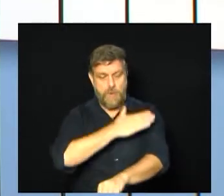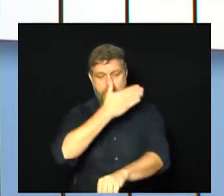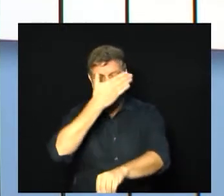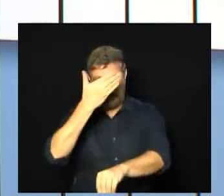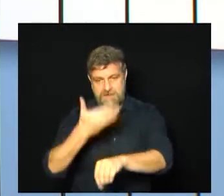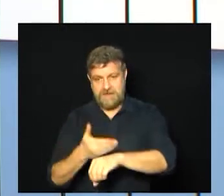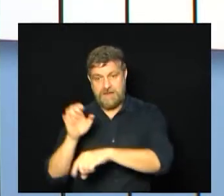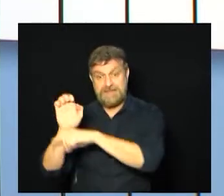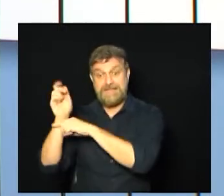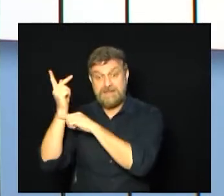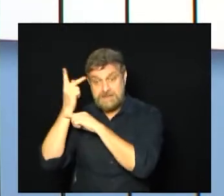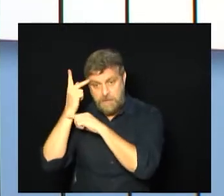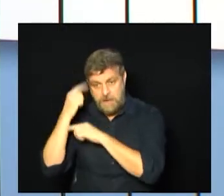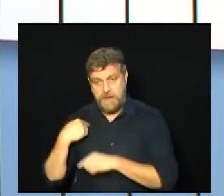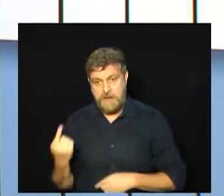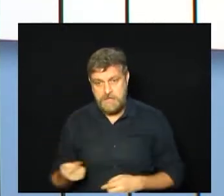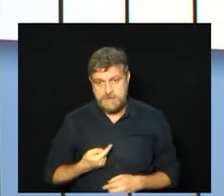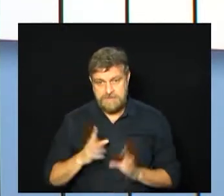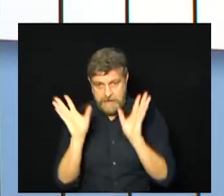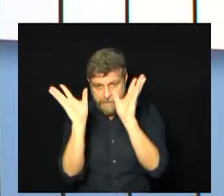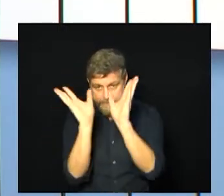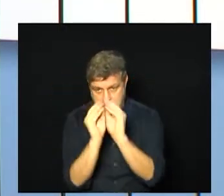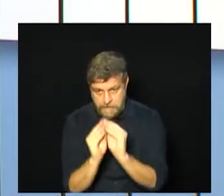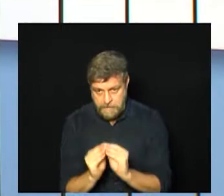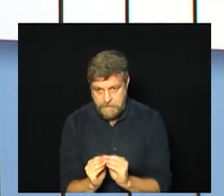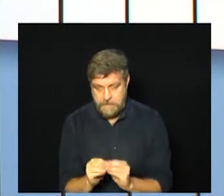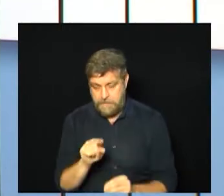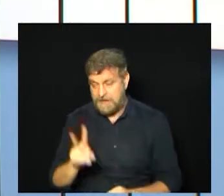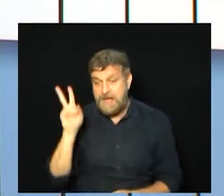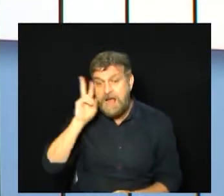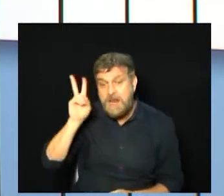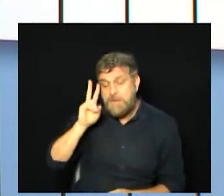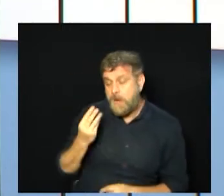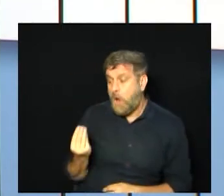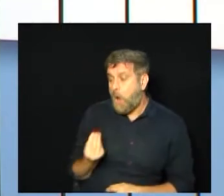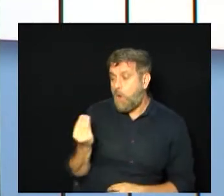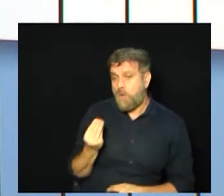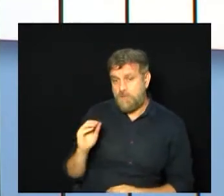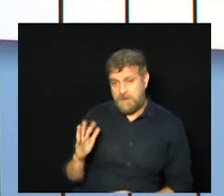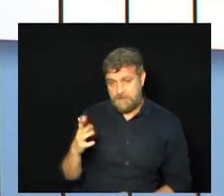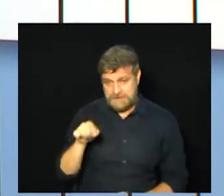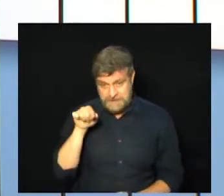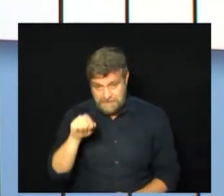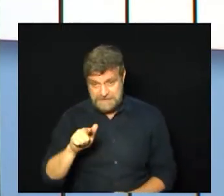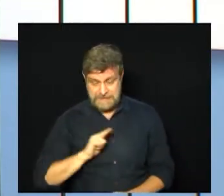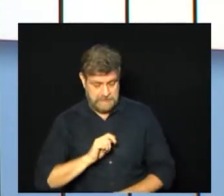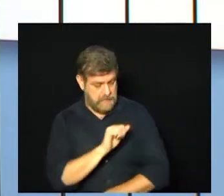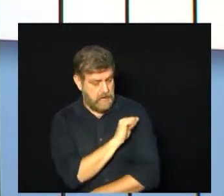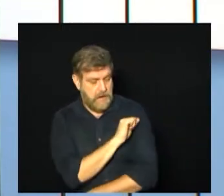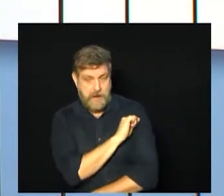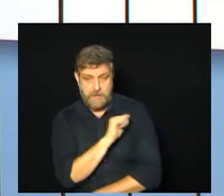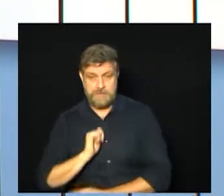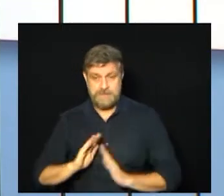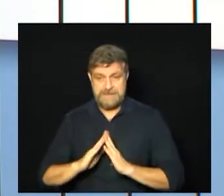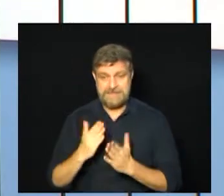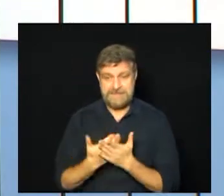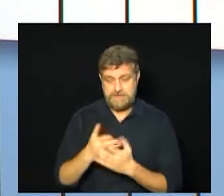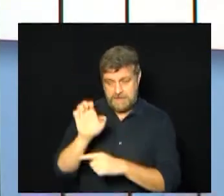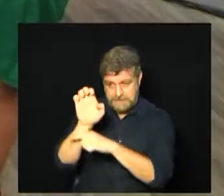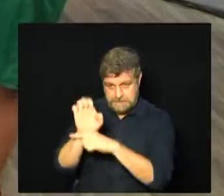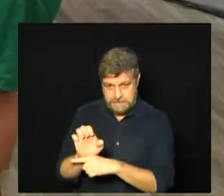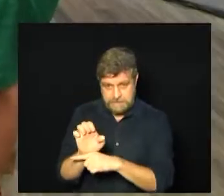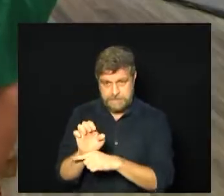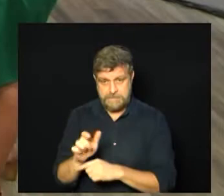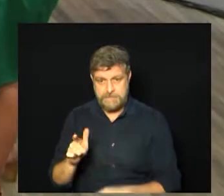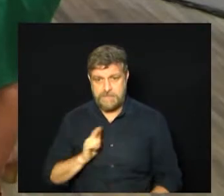todo o estado. A gente vai fazer um resumo aqui para lembrar, então, como vai ficar você que tem alunos aí na escola